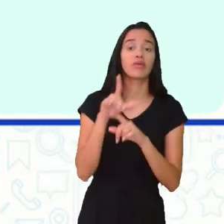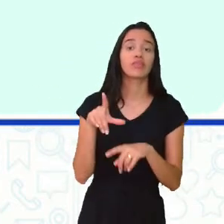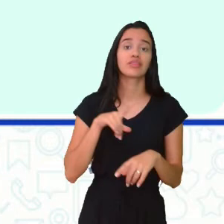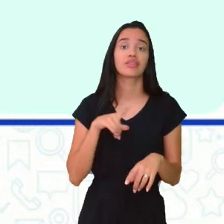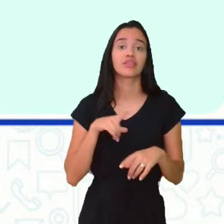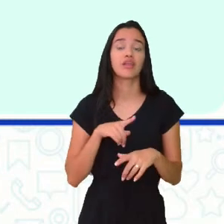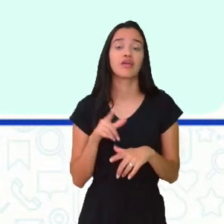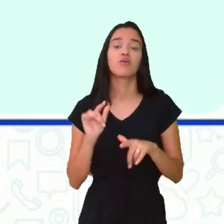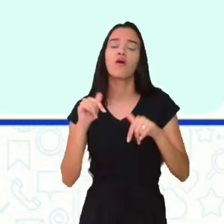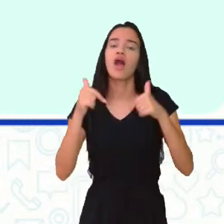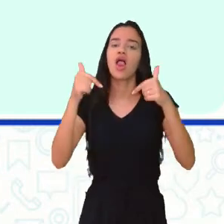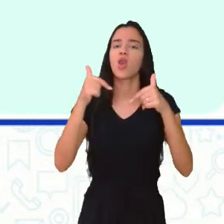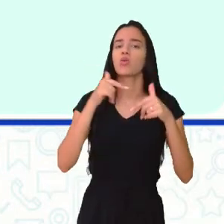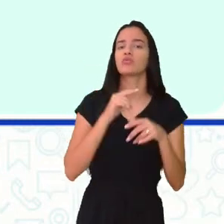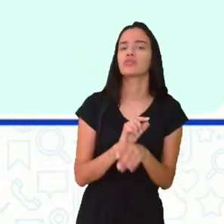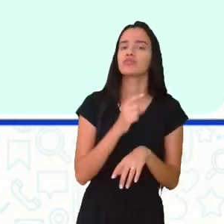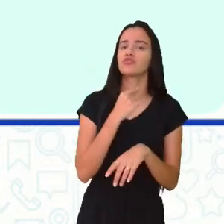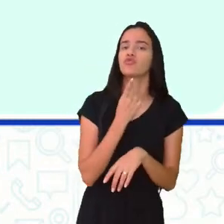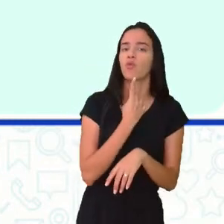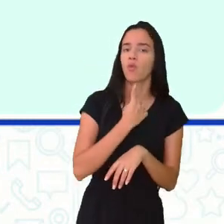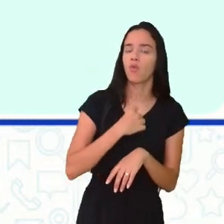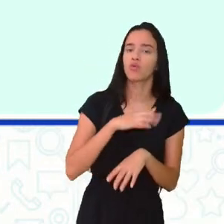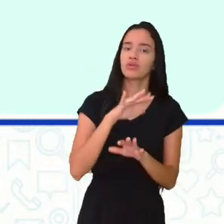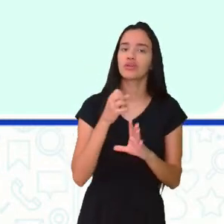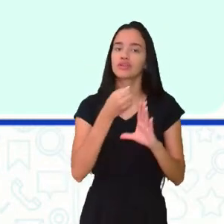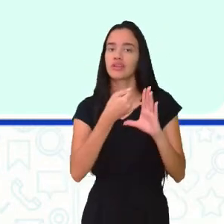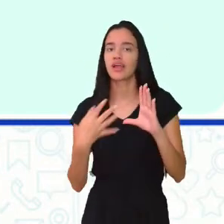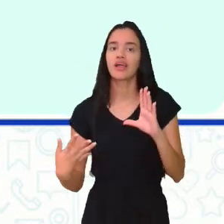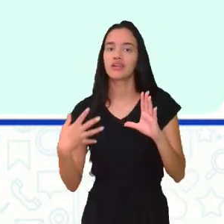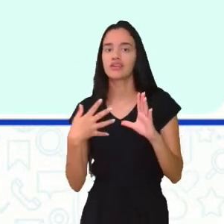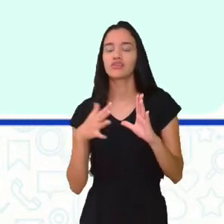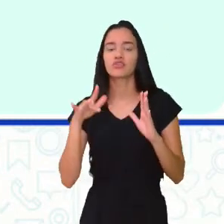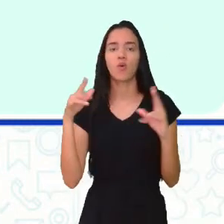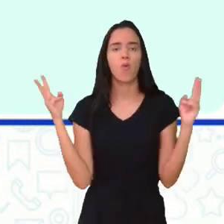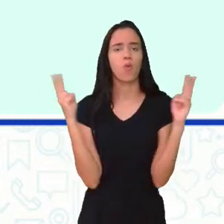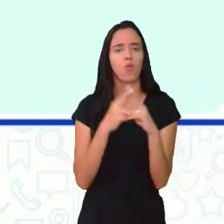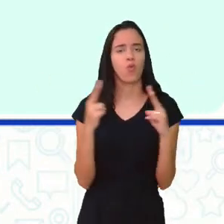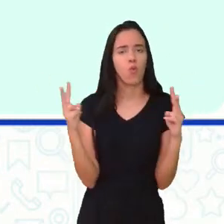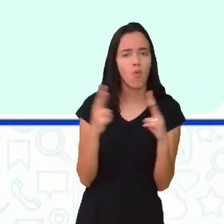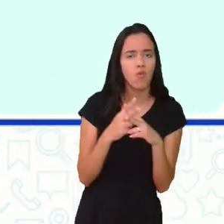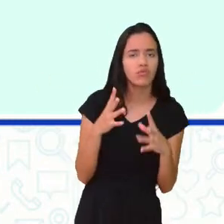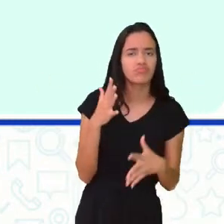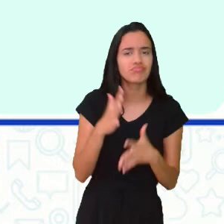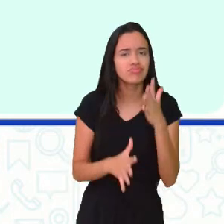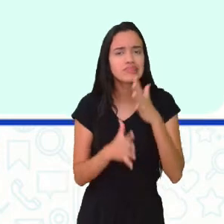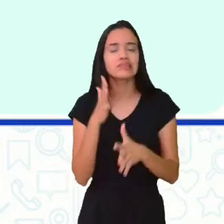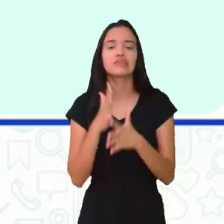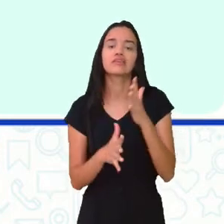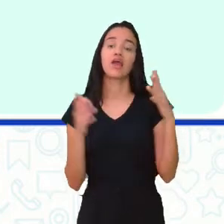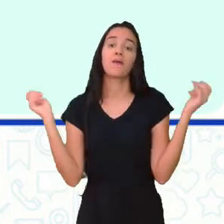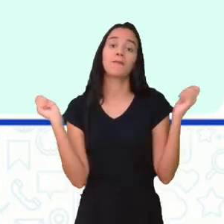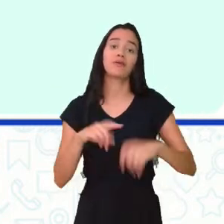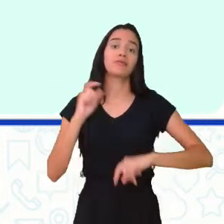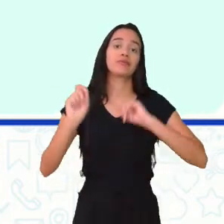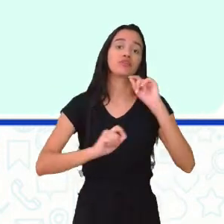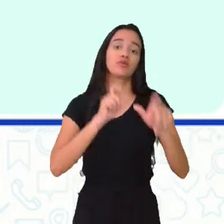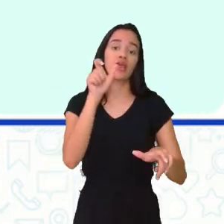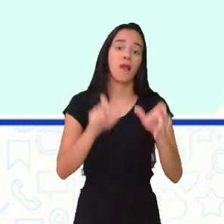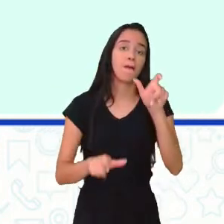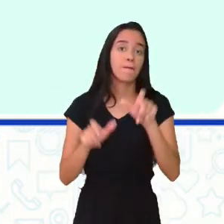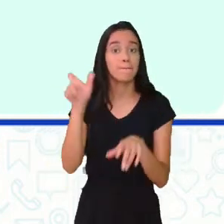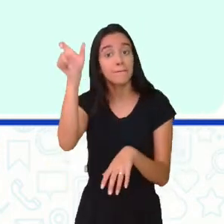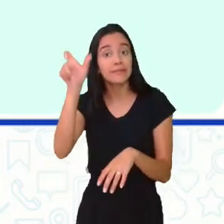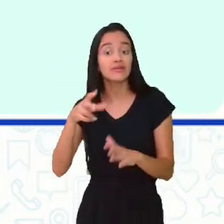de vontades, que caracteriza o conflito, elemento essencial que possibilita ao leitor ou